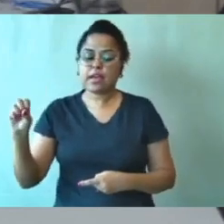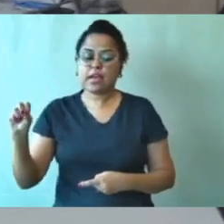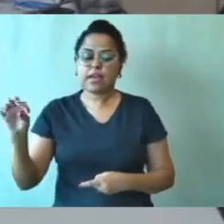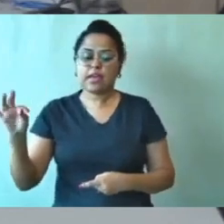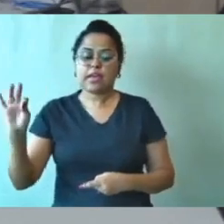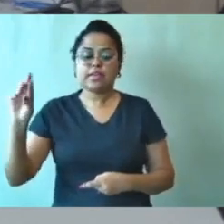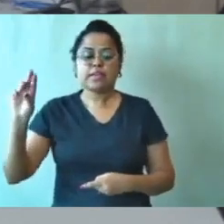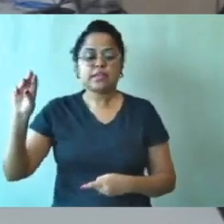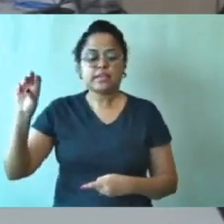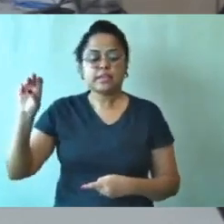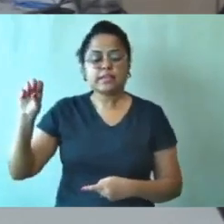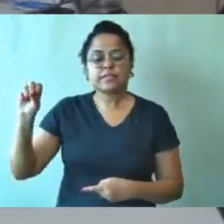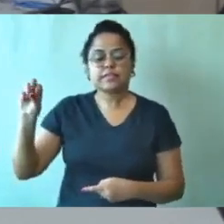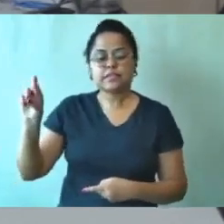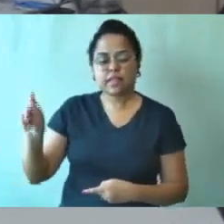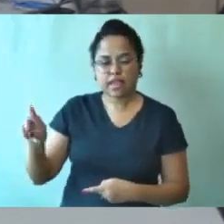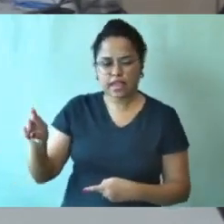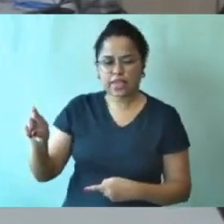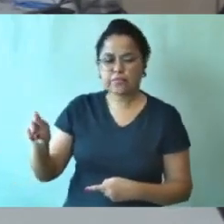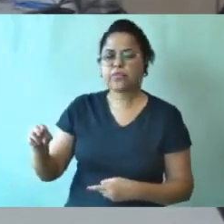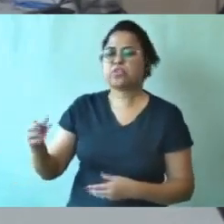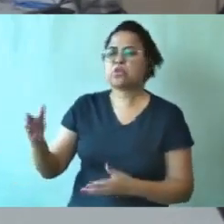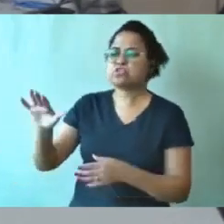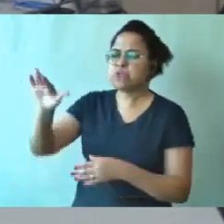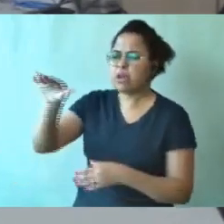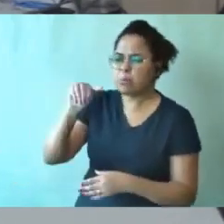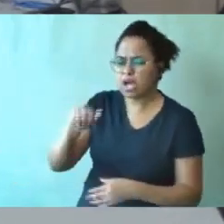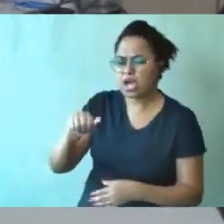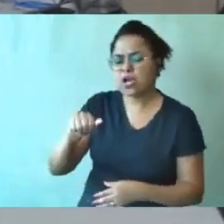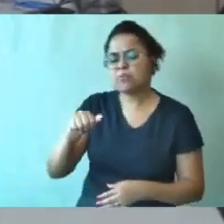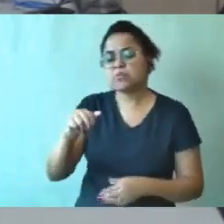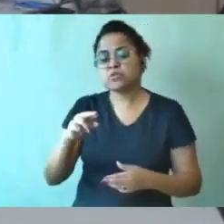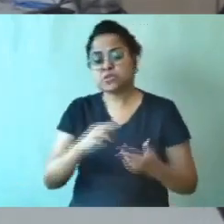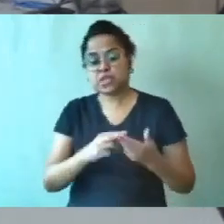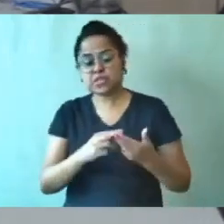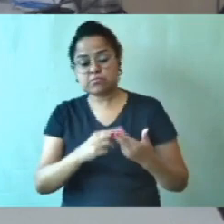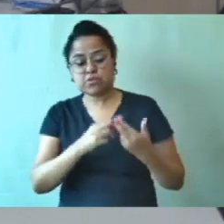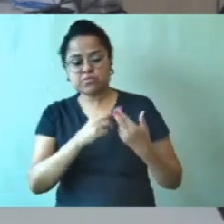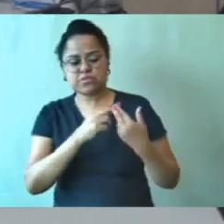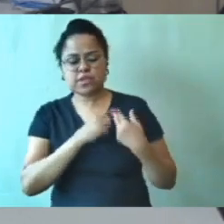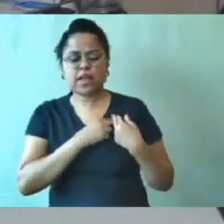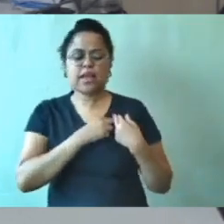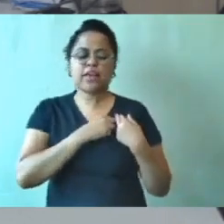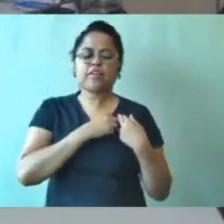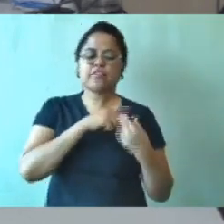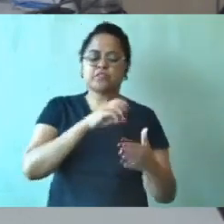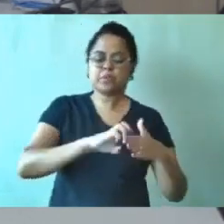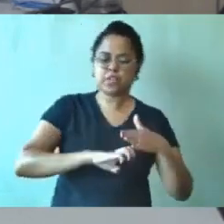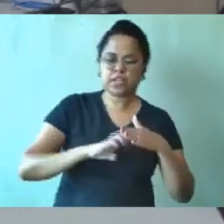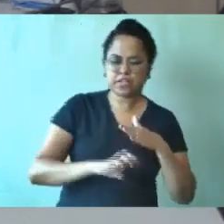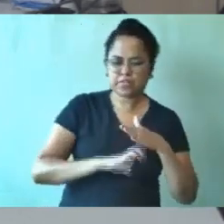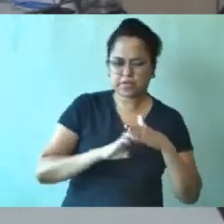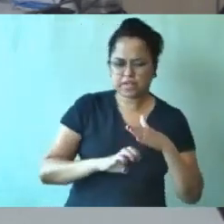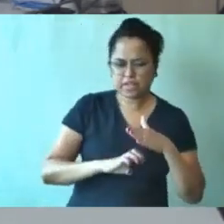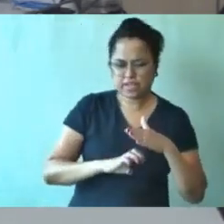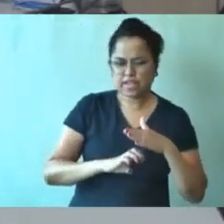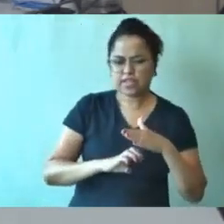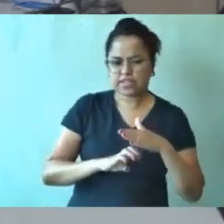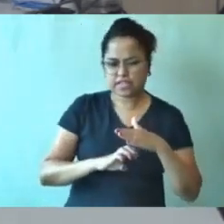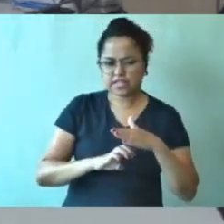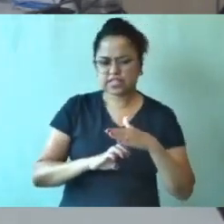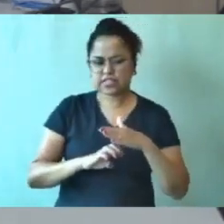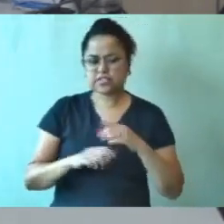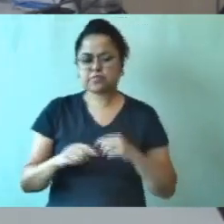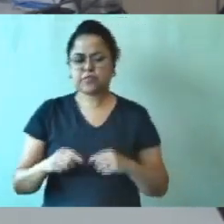os responsáveis pela empresa BH Leste S.A., né, quem veio foi, obviamente, que tinha que vir é quem estava